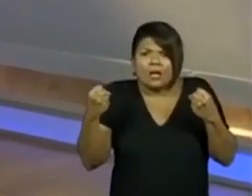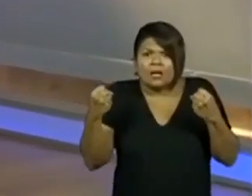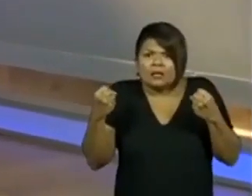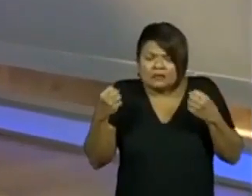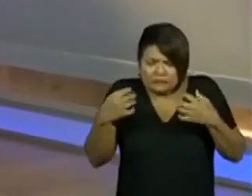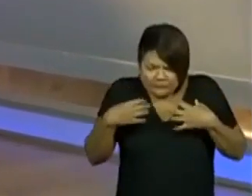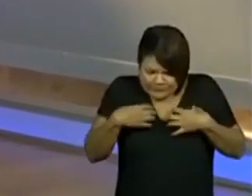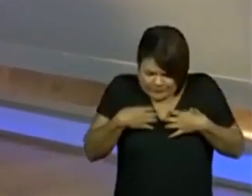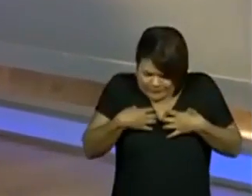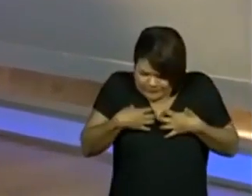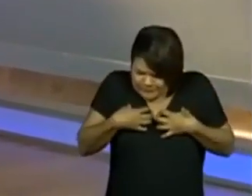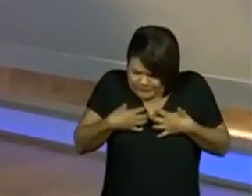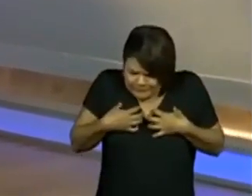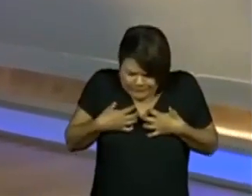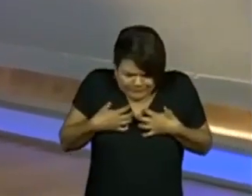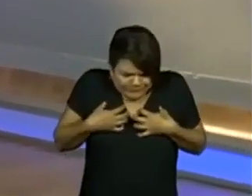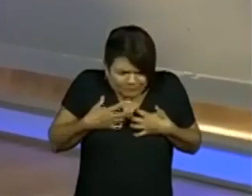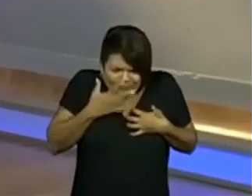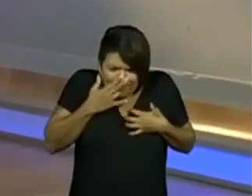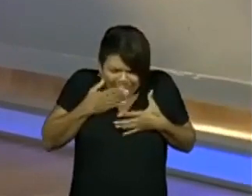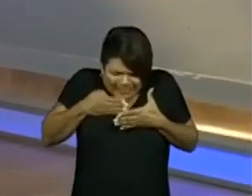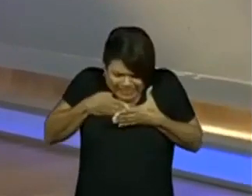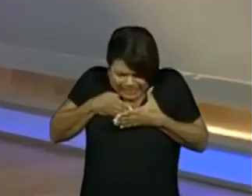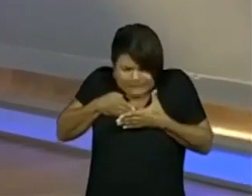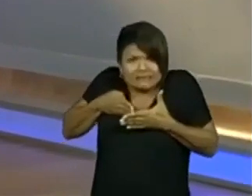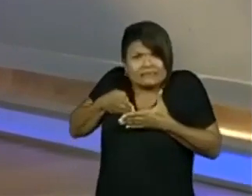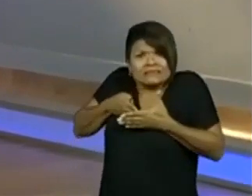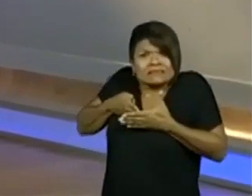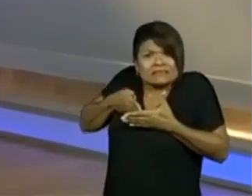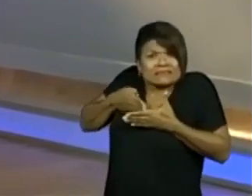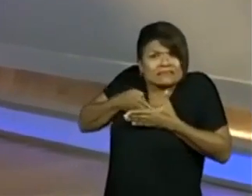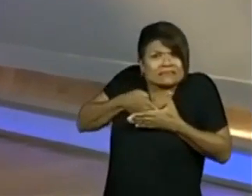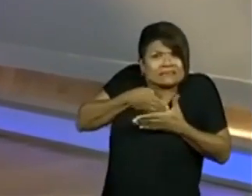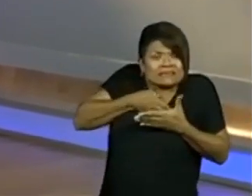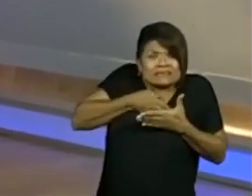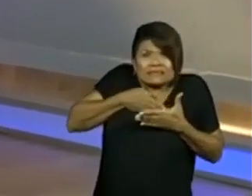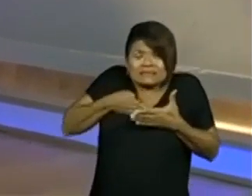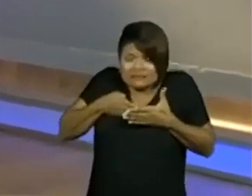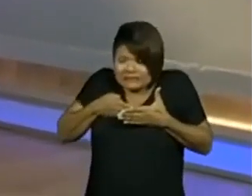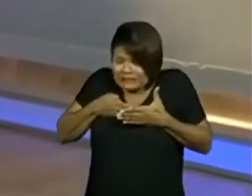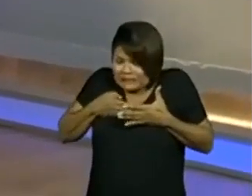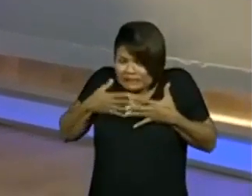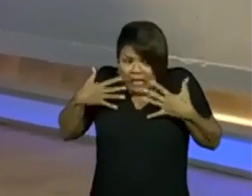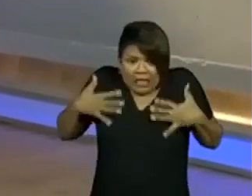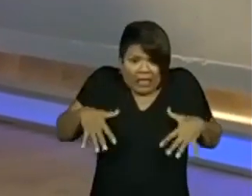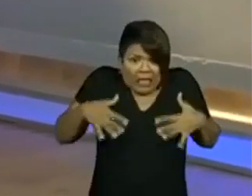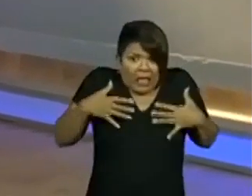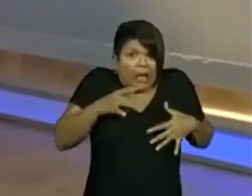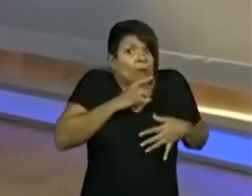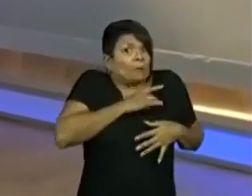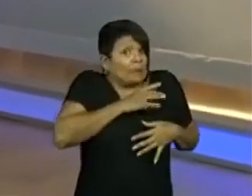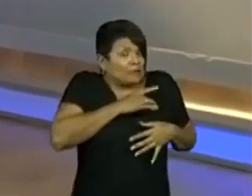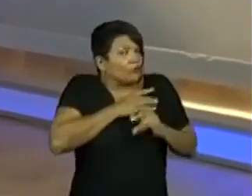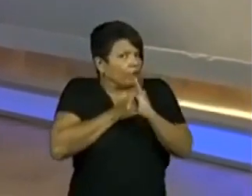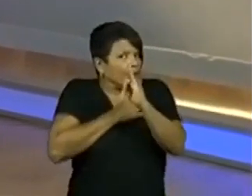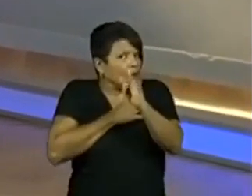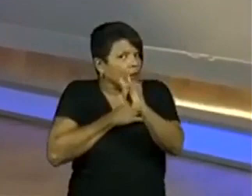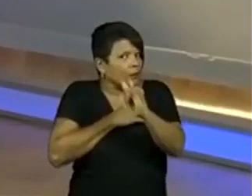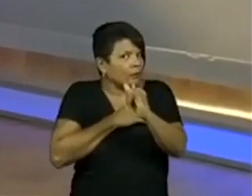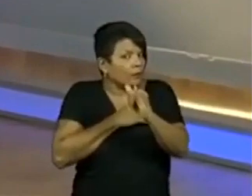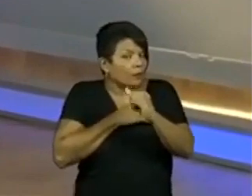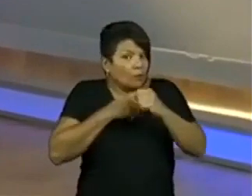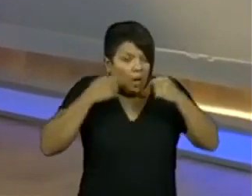ali dentro daquele corpo. E também um pouco de medo, eu preciso dizer para vocês. Na verdade, ele